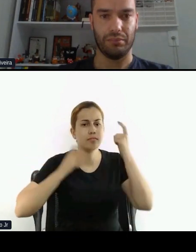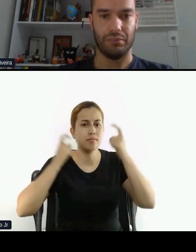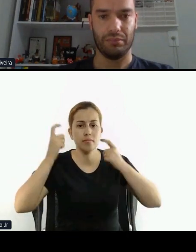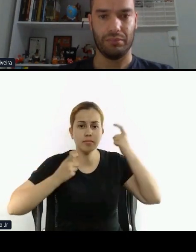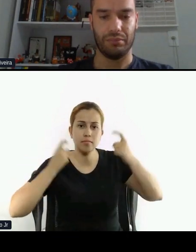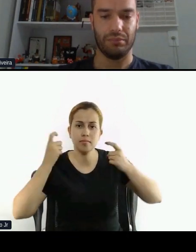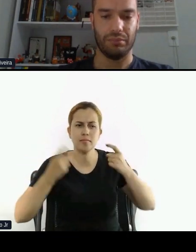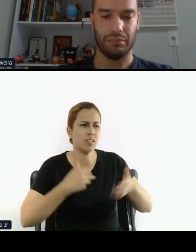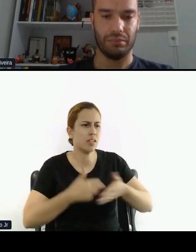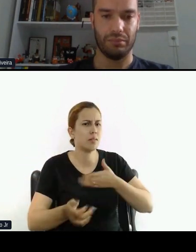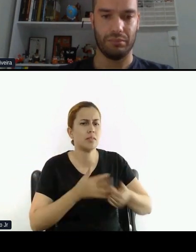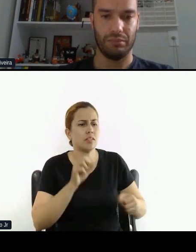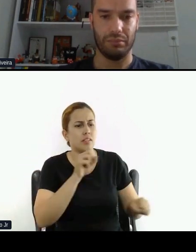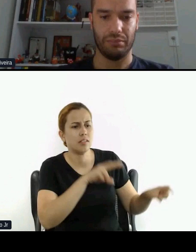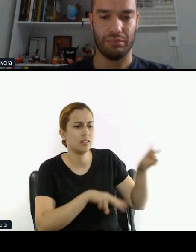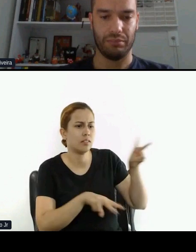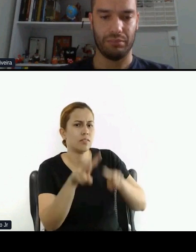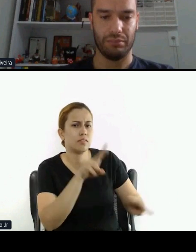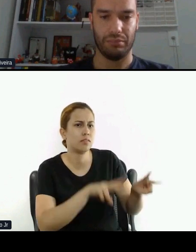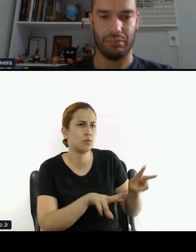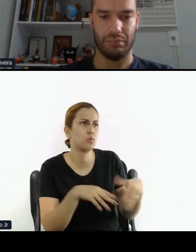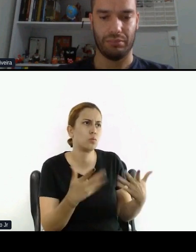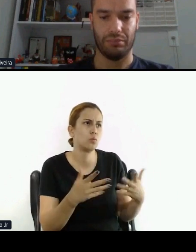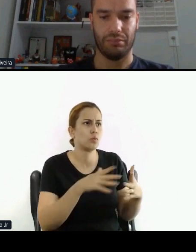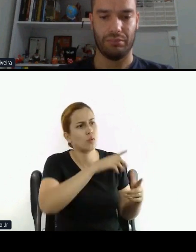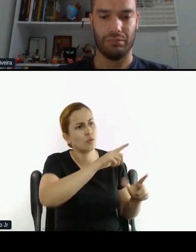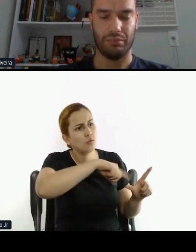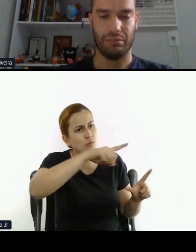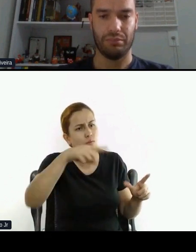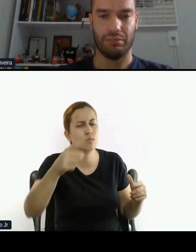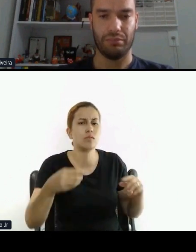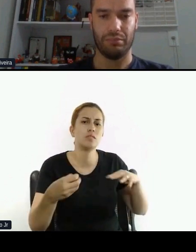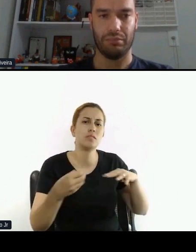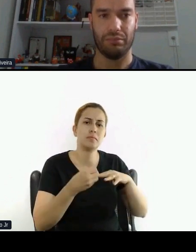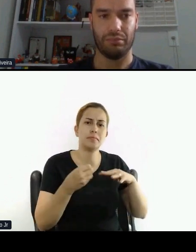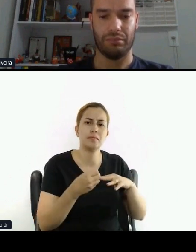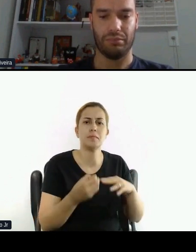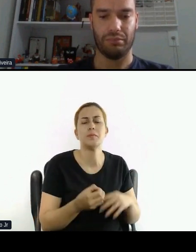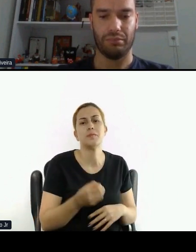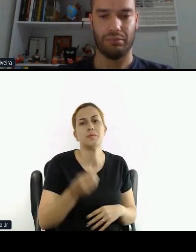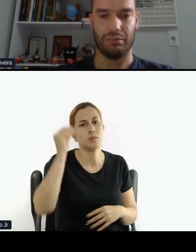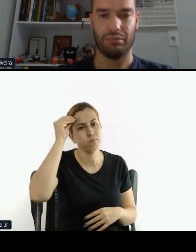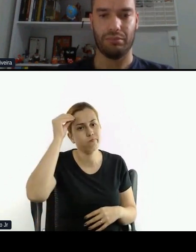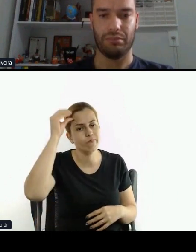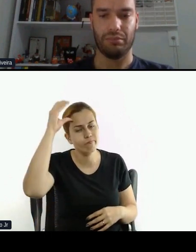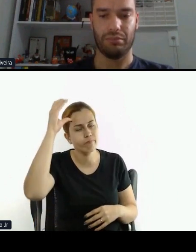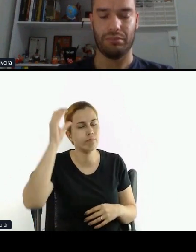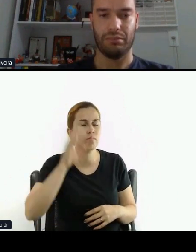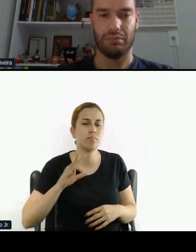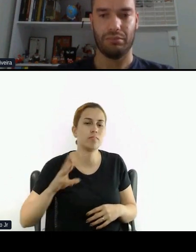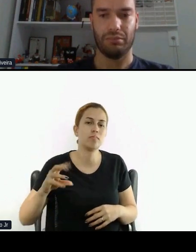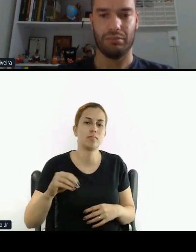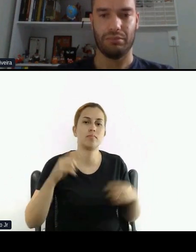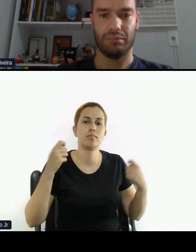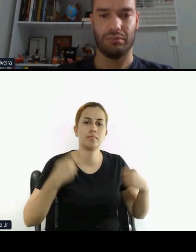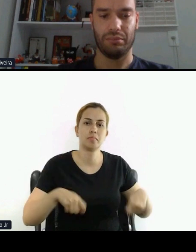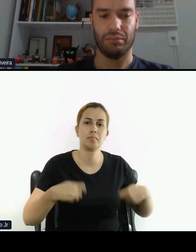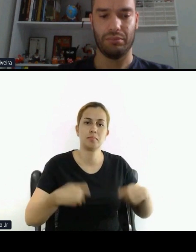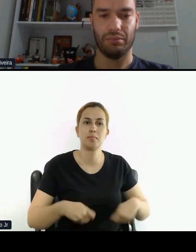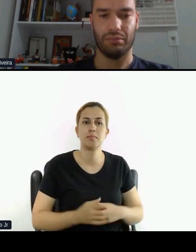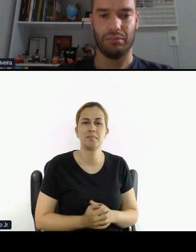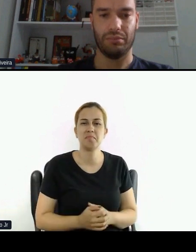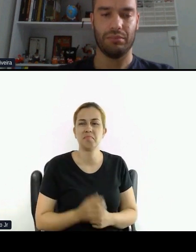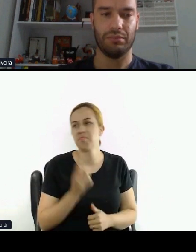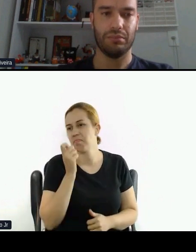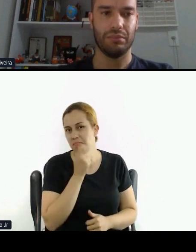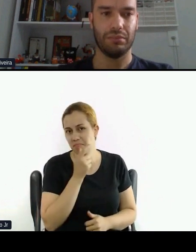visual, seja nos fluxos de dados, de informação, de conhecimento, né? Todos esses aspectos serem levados em consideração. Eu brinquei mais cedo numa